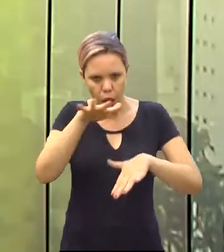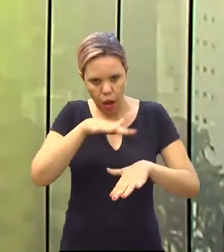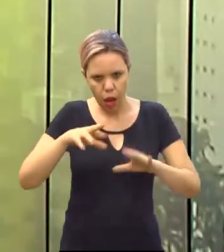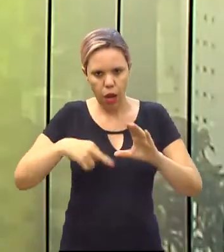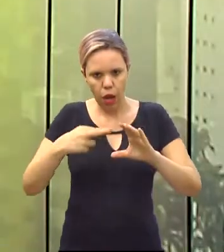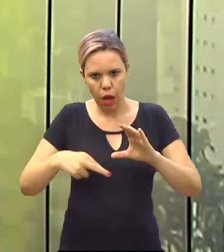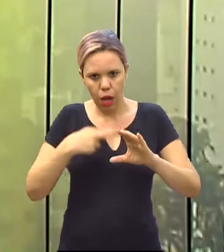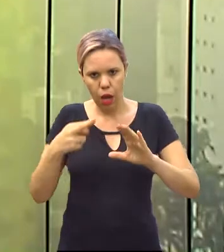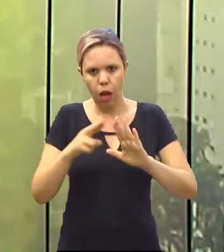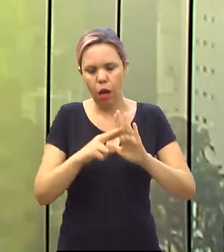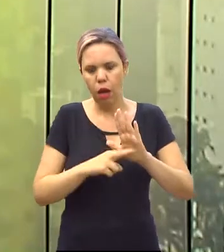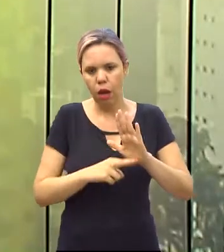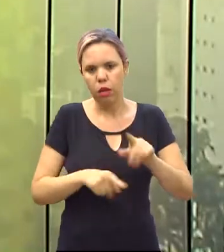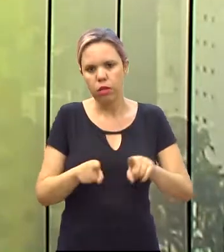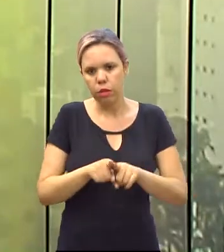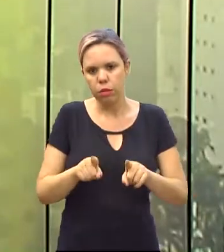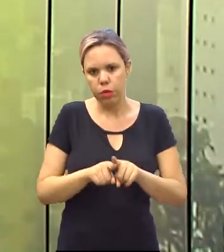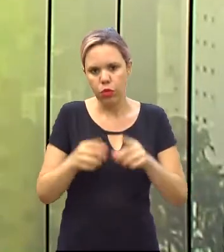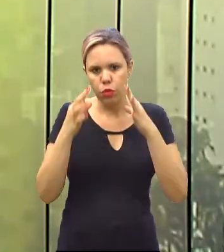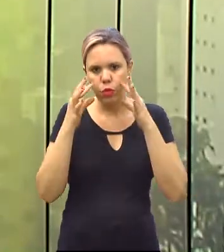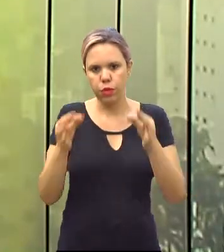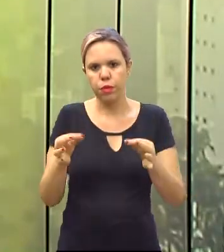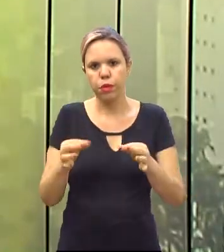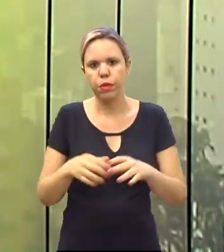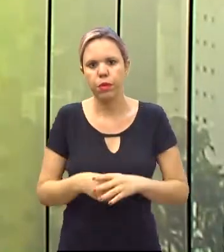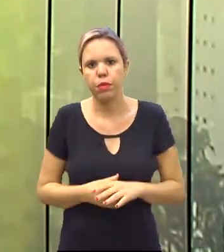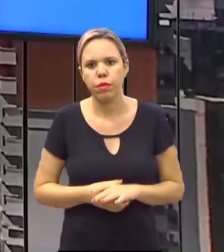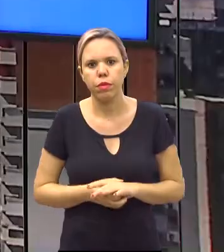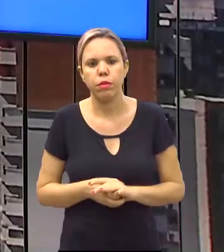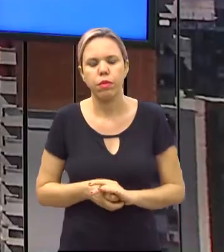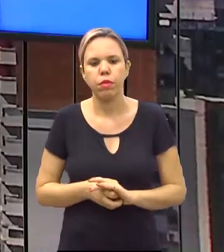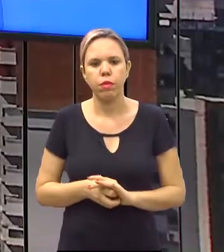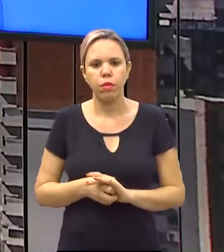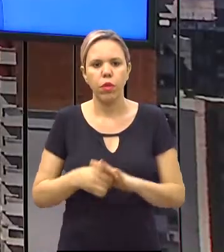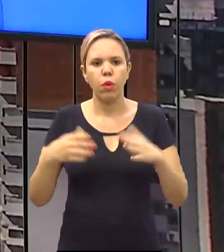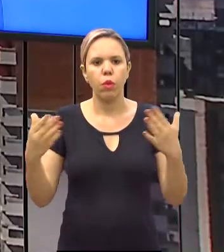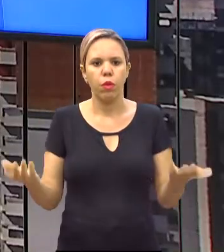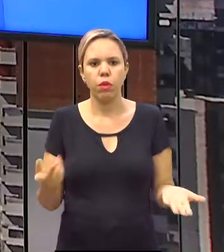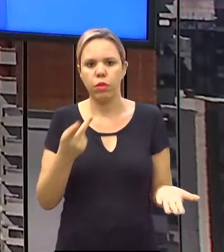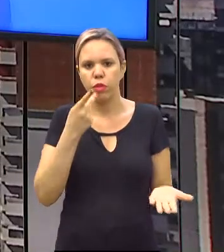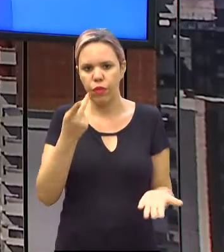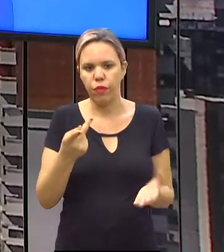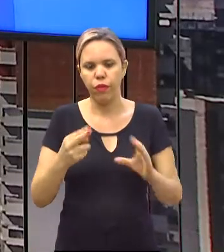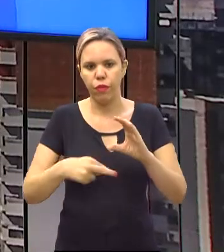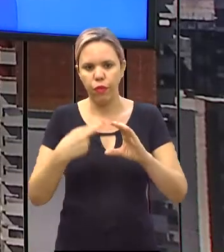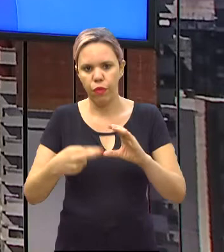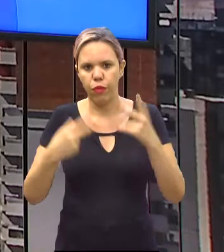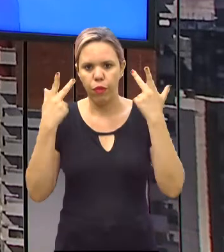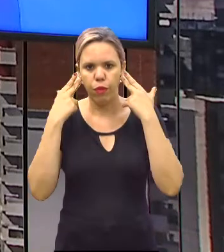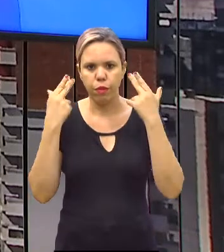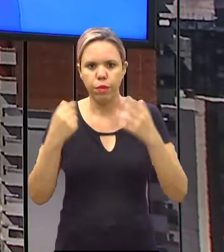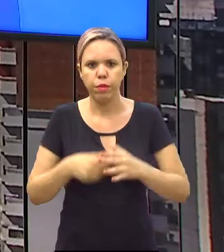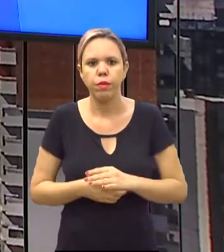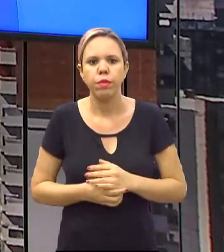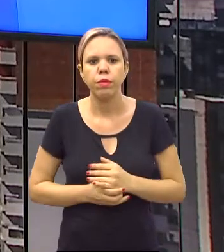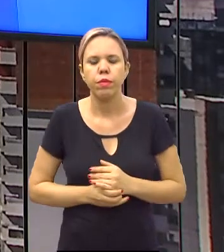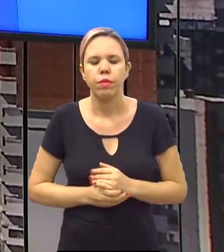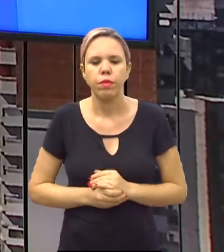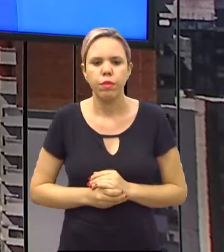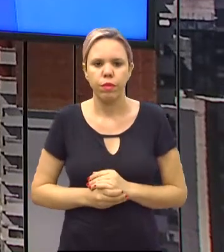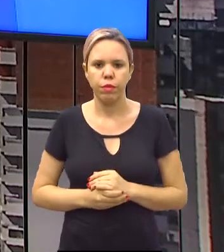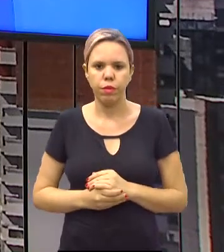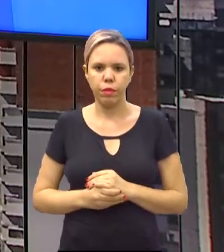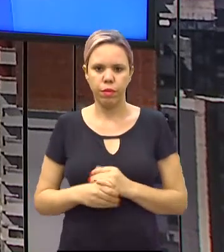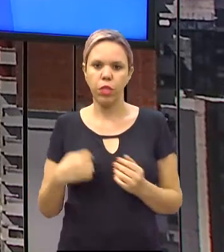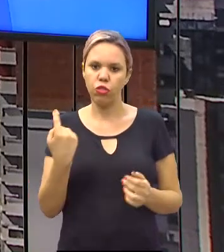são os critérios que também devem ser observados quando se fala em resíduo orgânico.